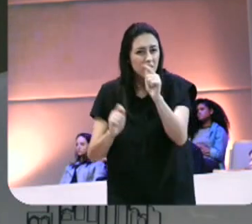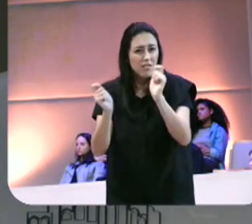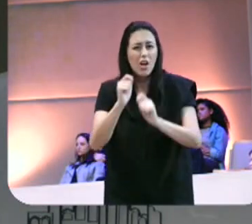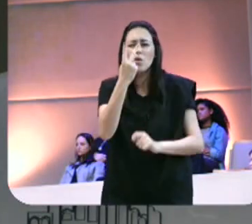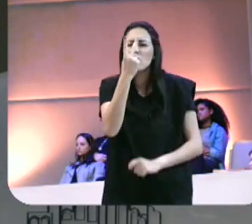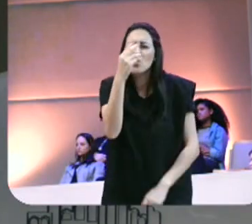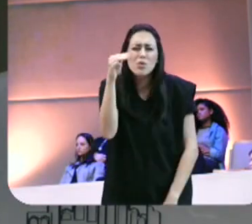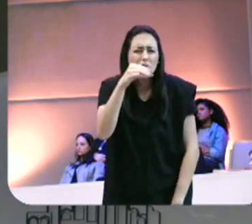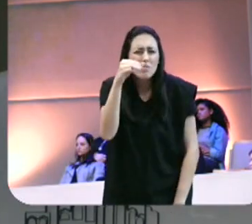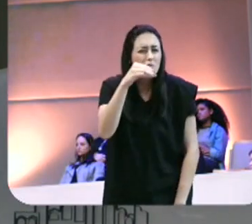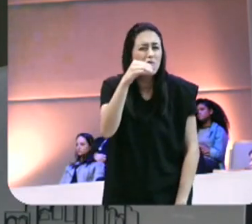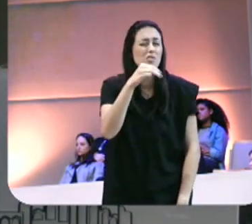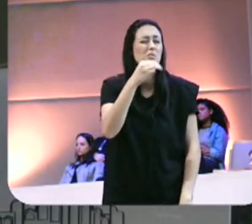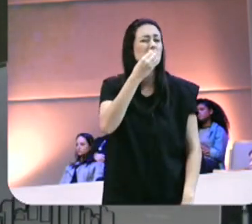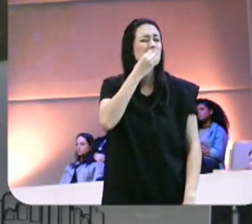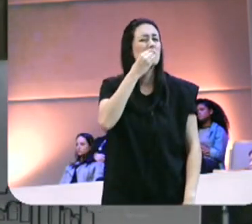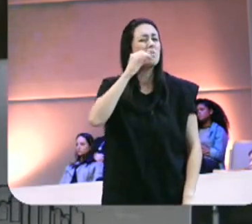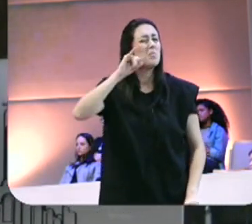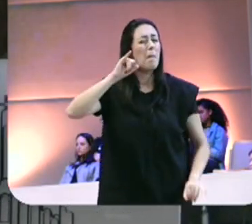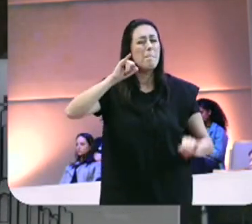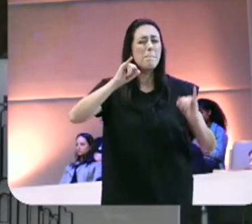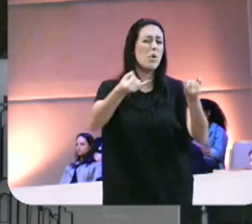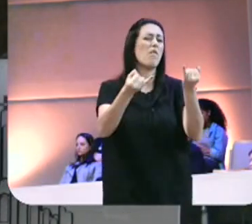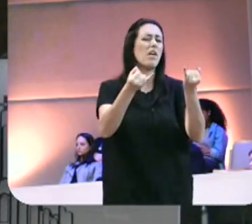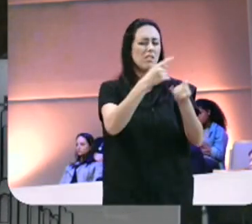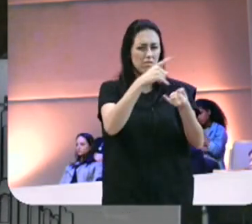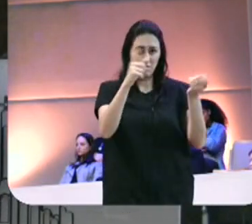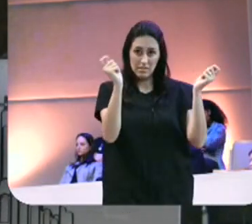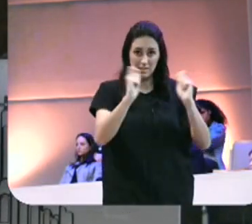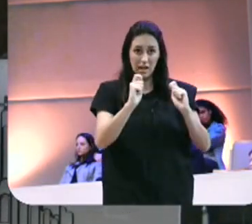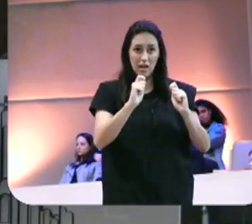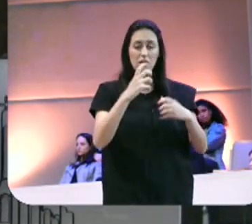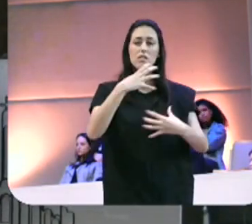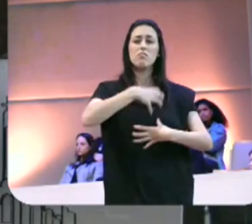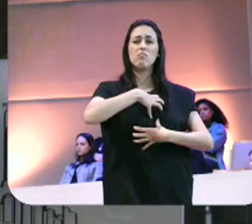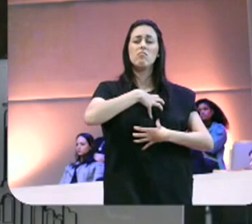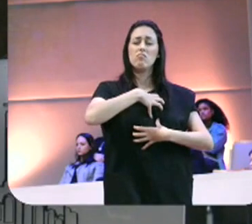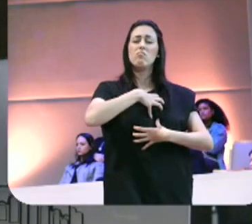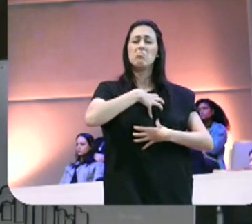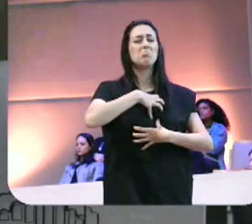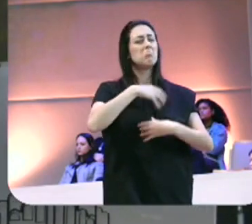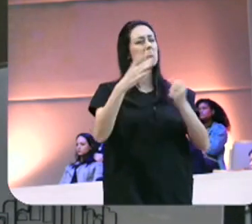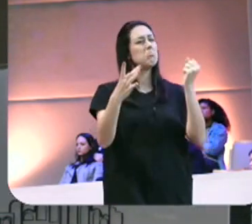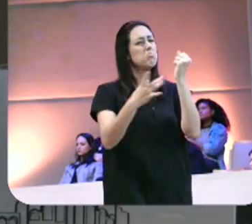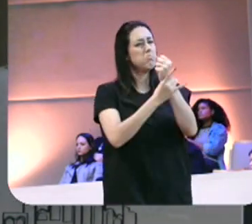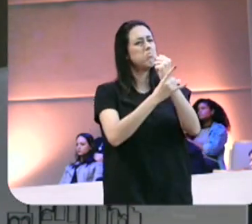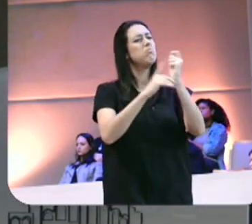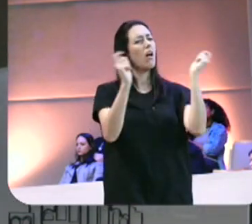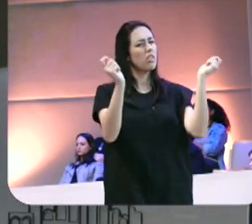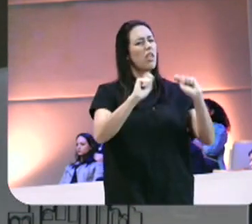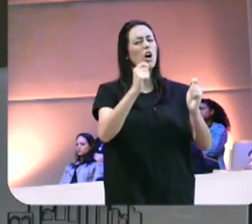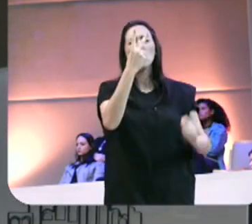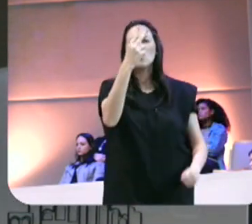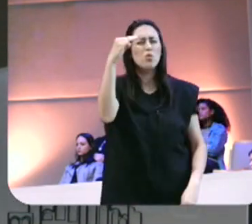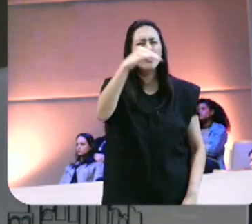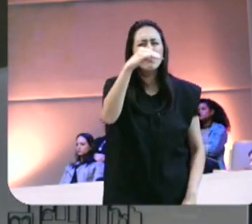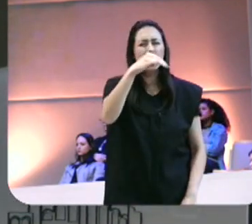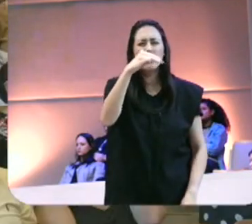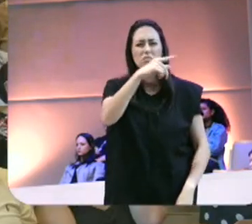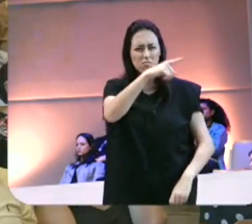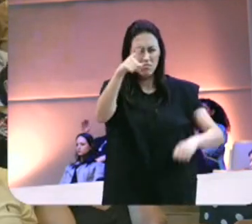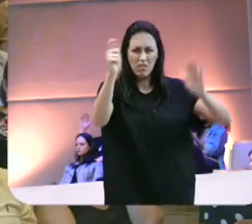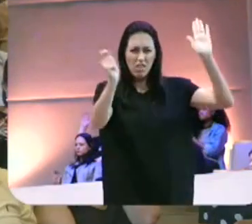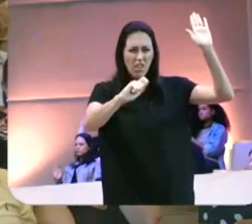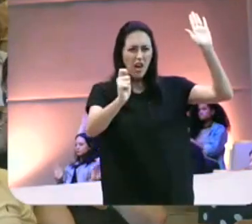Se você tivesse essa oportunidade, hoje à tarde, você teria a segurança de compartilhar essa mensagem, essa boa mensagem do evangelho com alguém? Levante sua mão, se